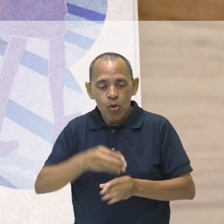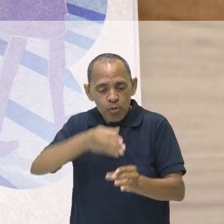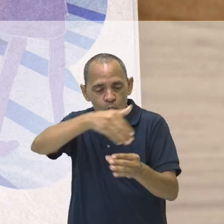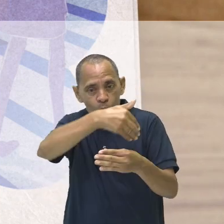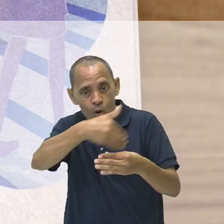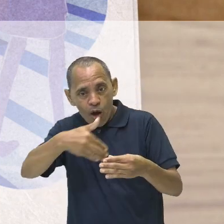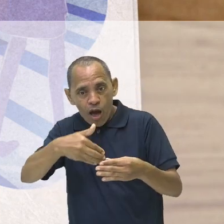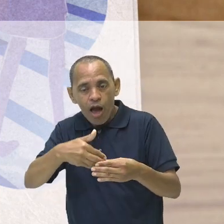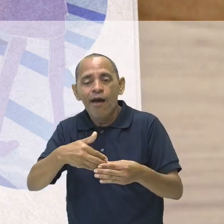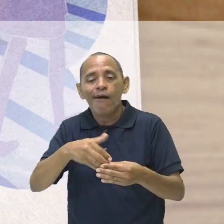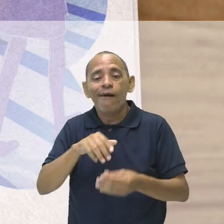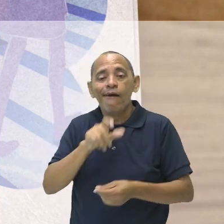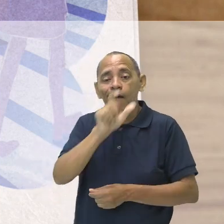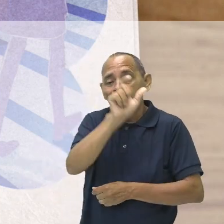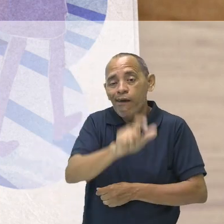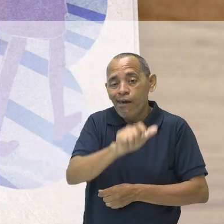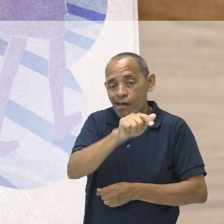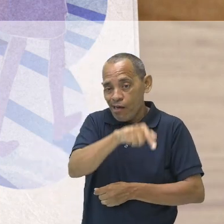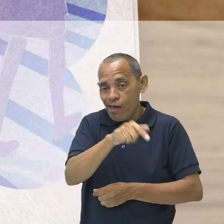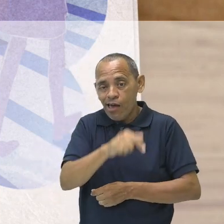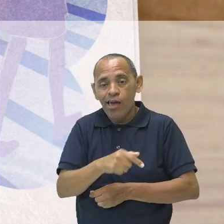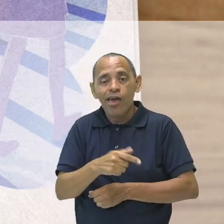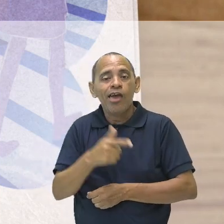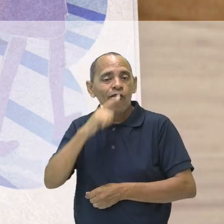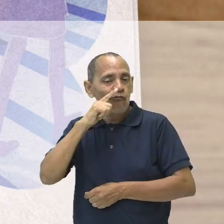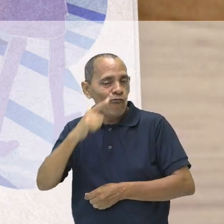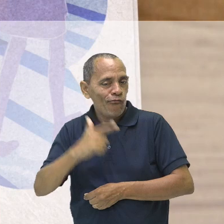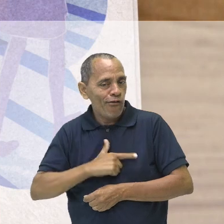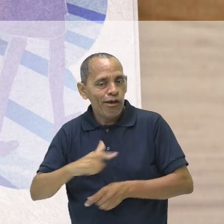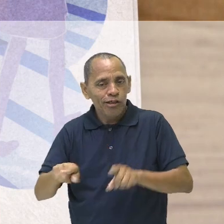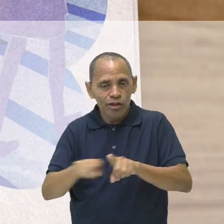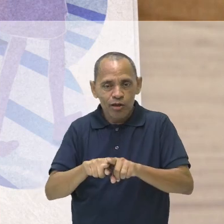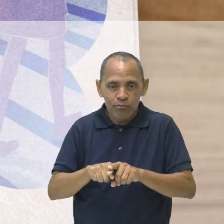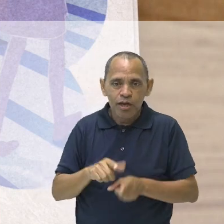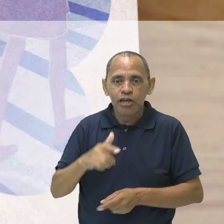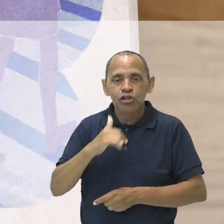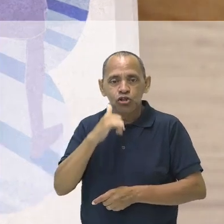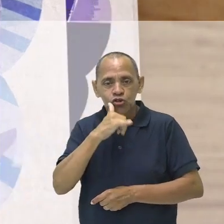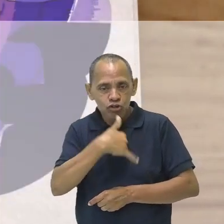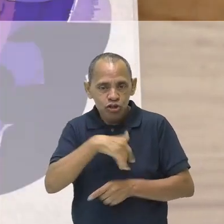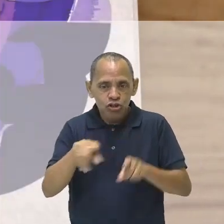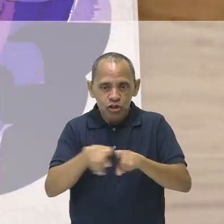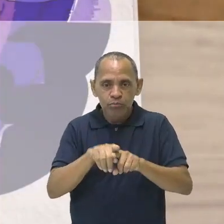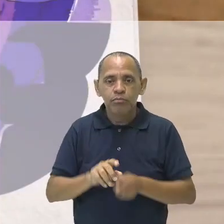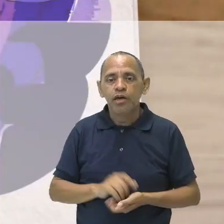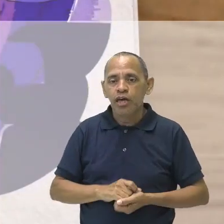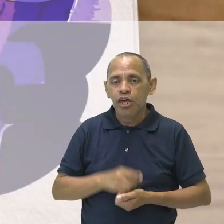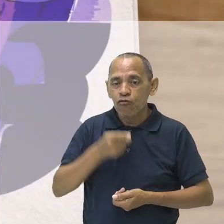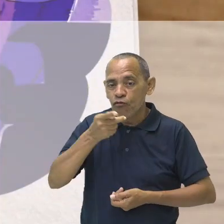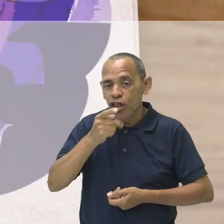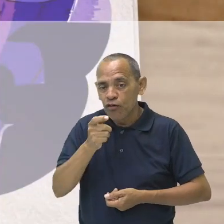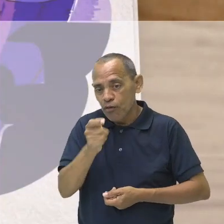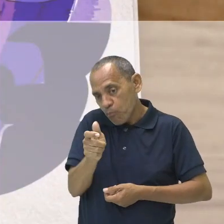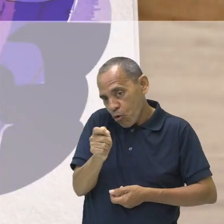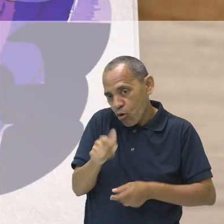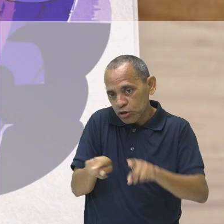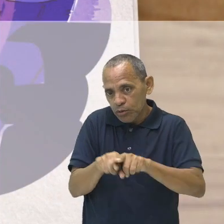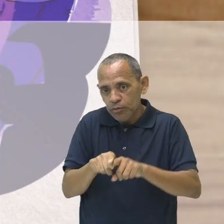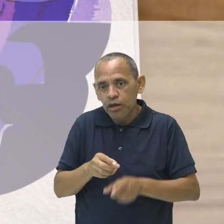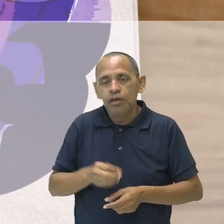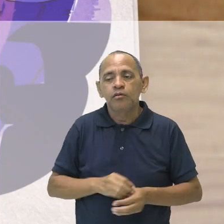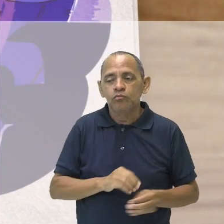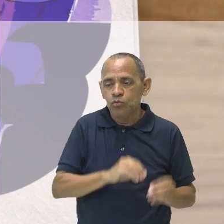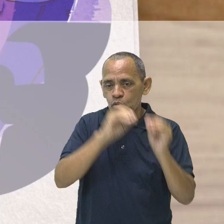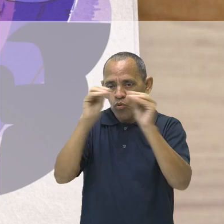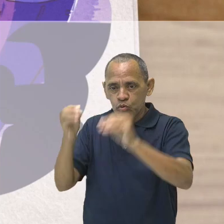virgem, tímida, solitária, ignorante, alienada e de poucas palavras. Quando vai morar no Rio de